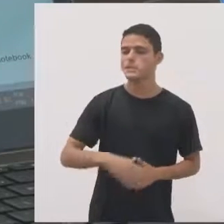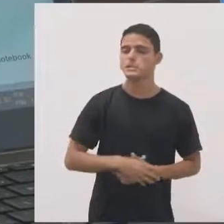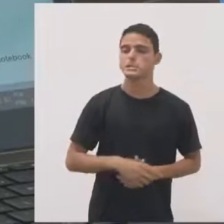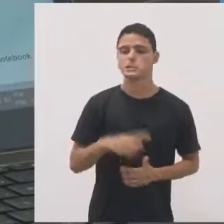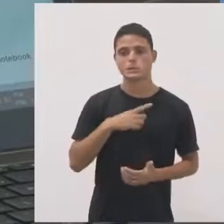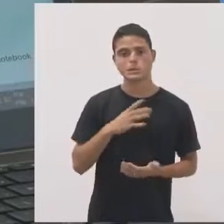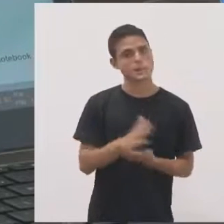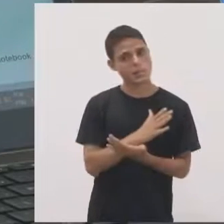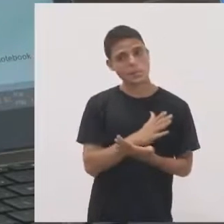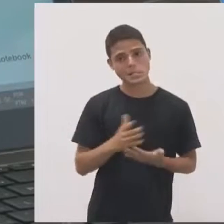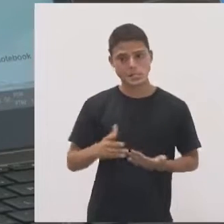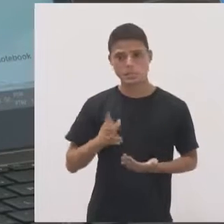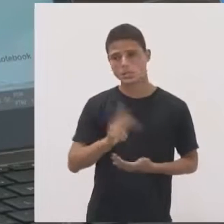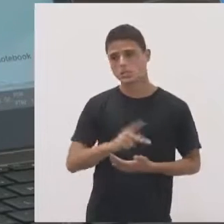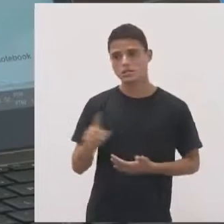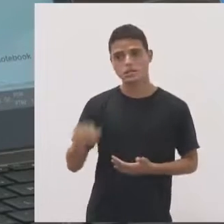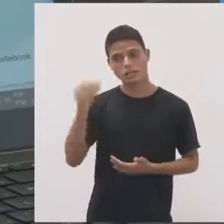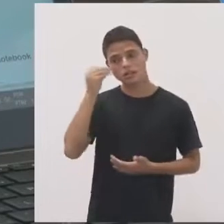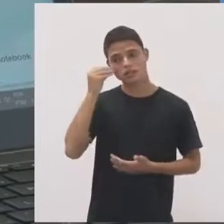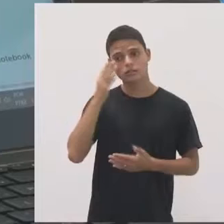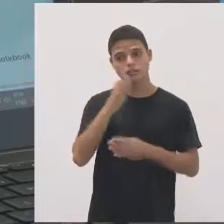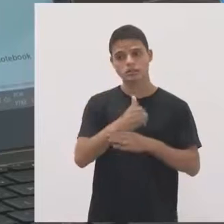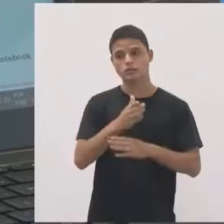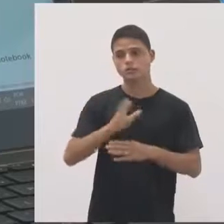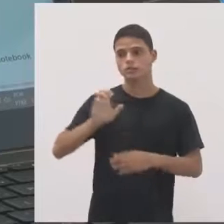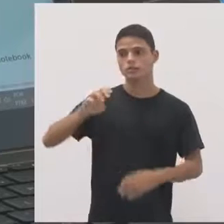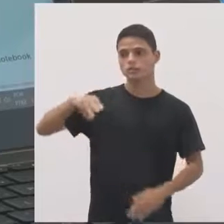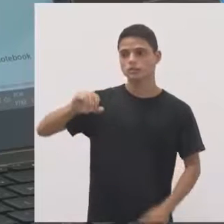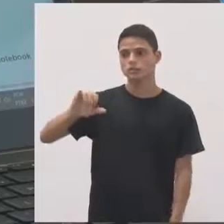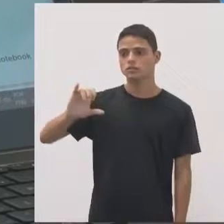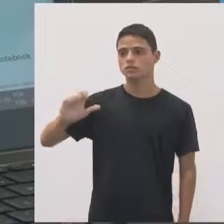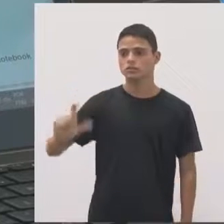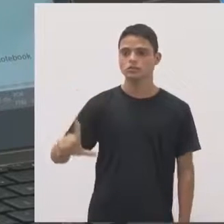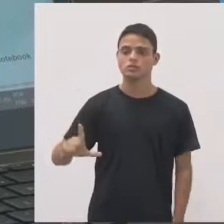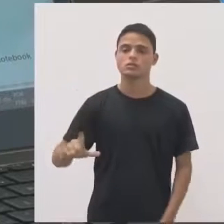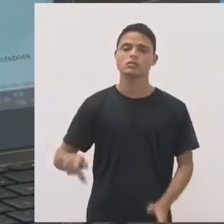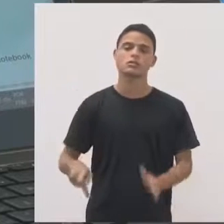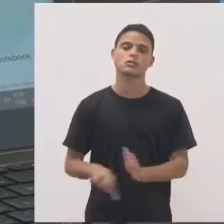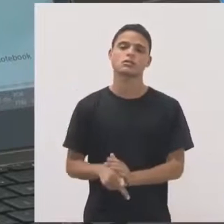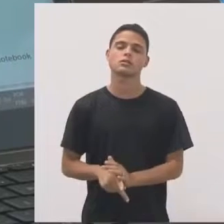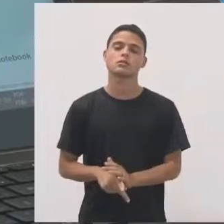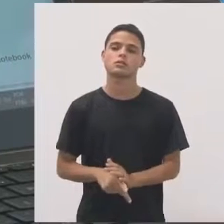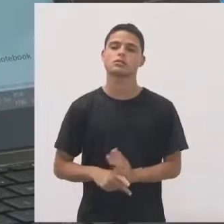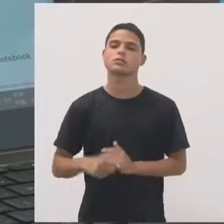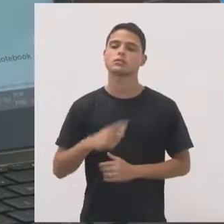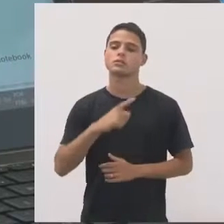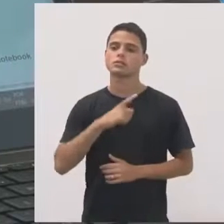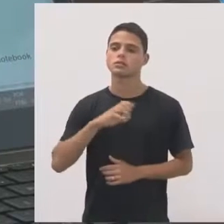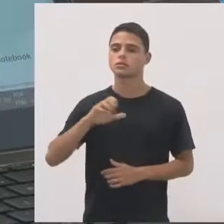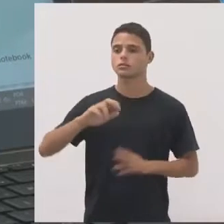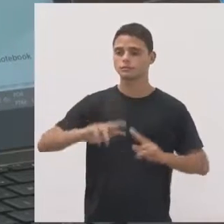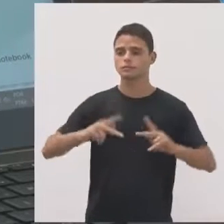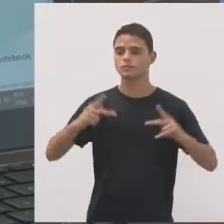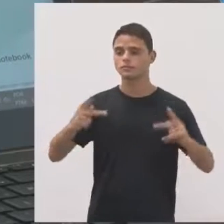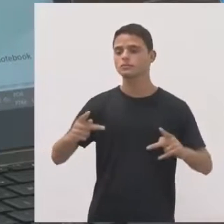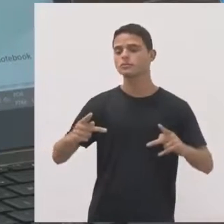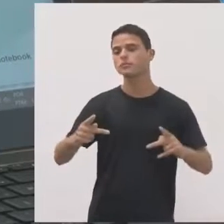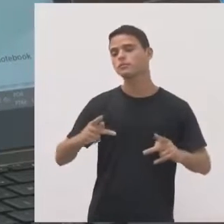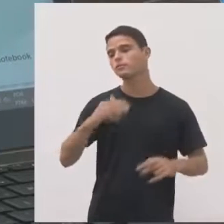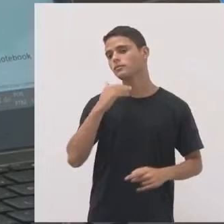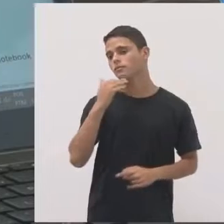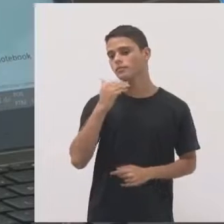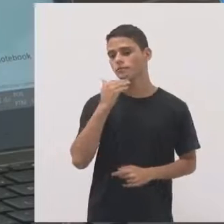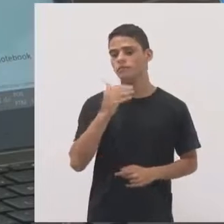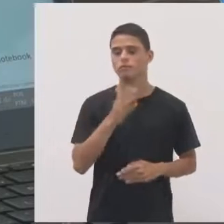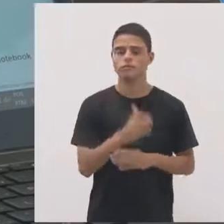professores que tentam entrar no e-mail administrativo, institucional deles no link administrativo e não vai entrar, vai